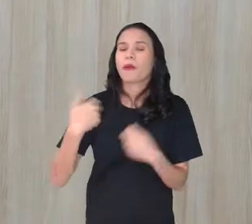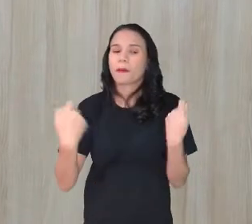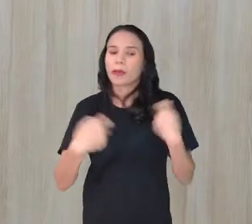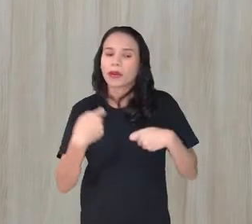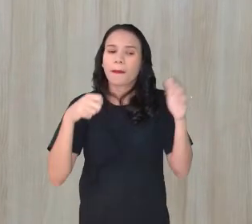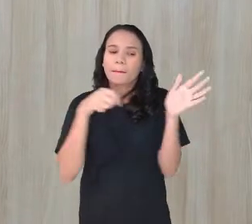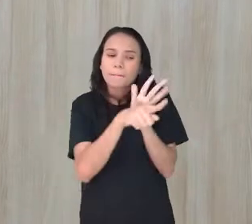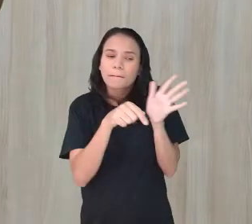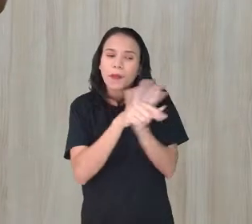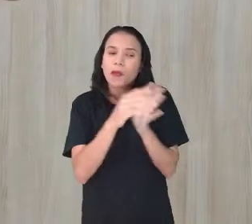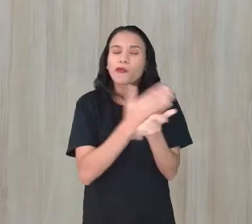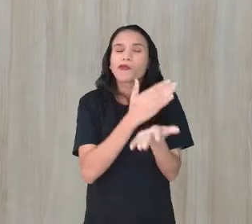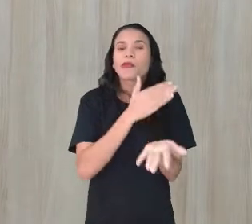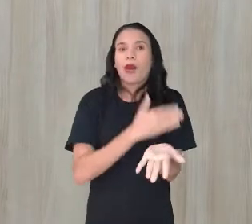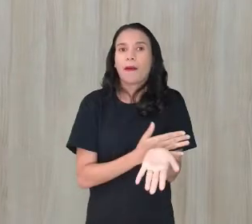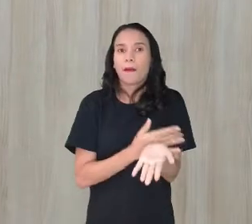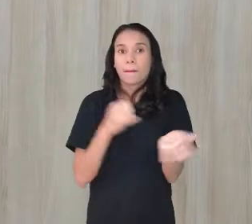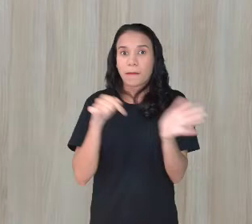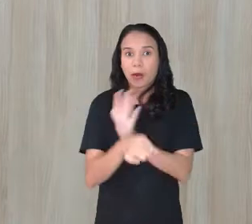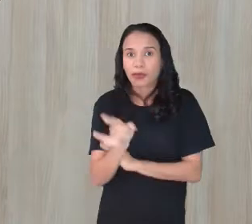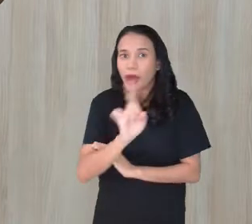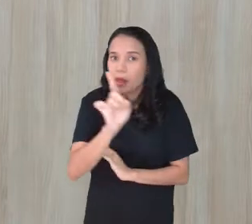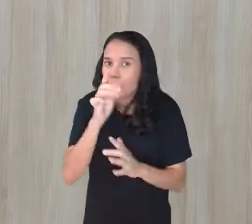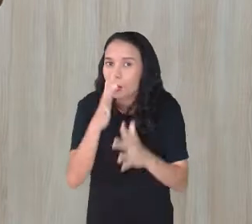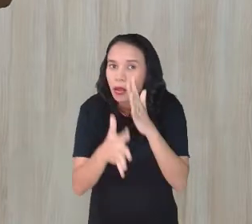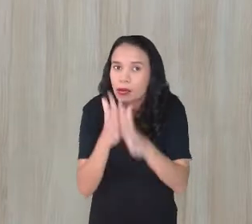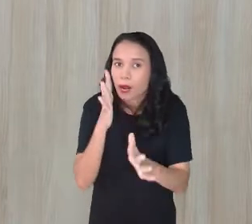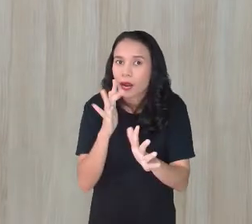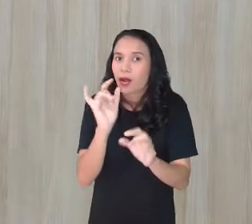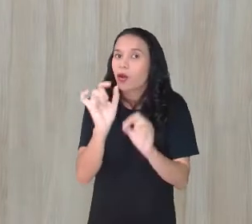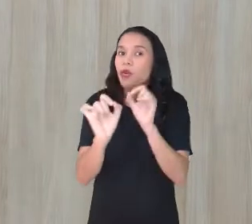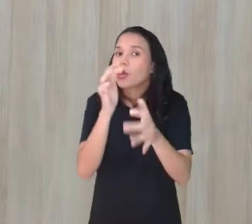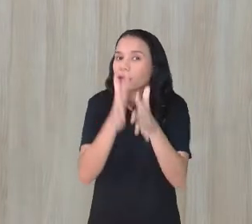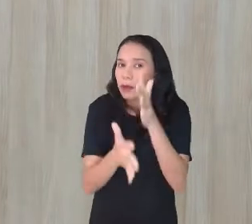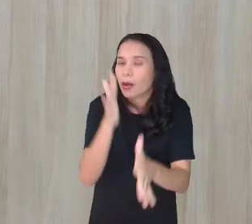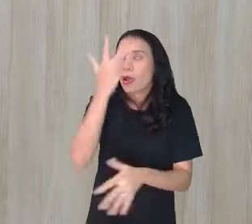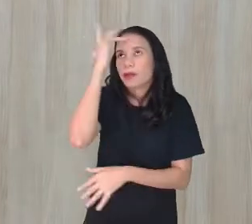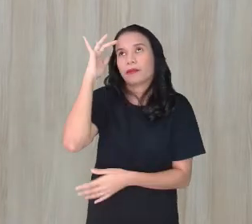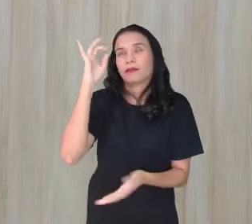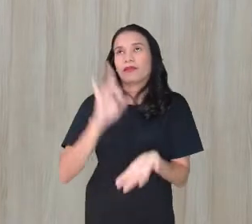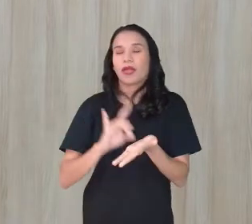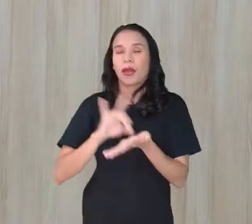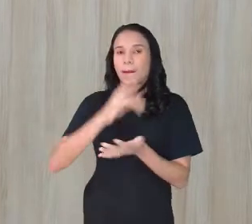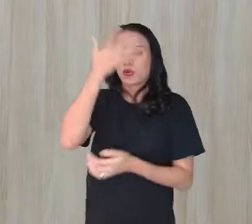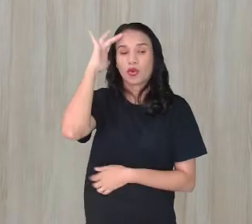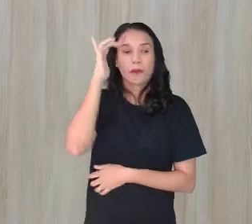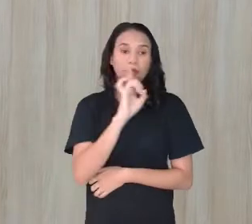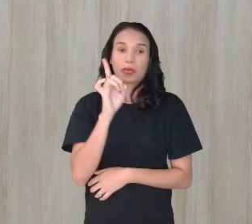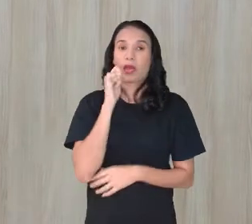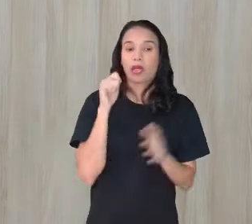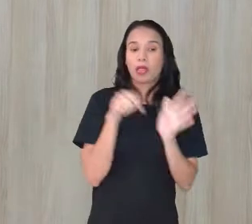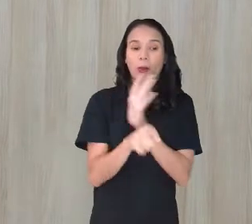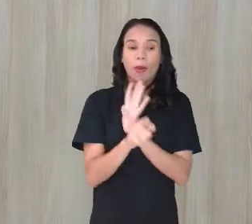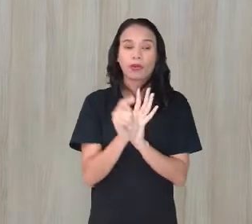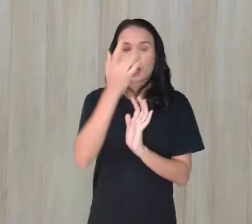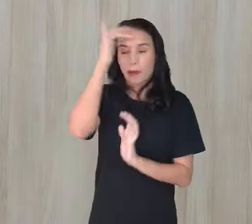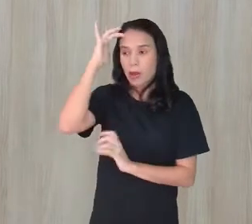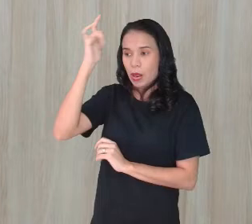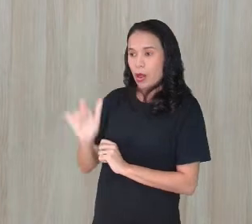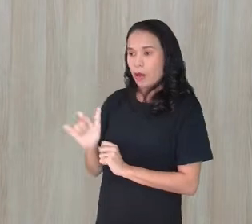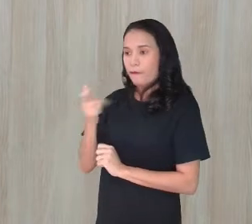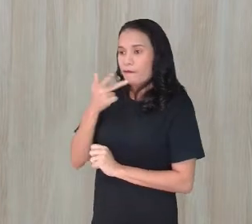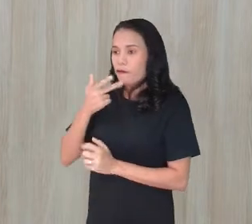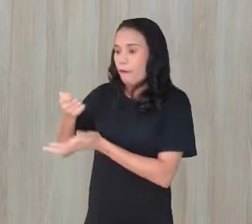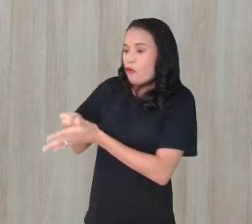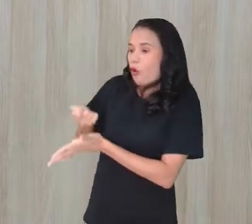perguntar antes. Perguntar não ofende, né? O que ofende é a gente, tipo, não perguntar e de colocar a pessoa para falar